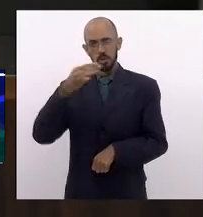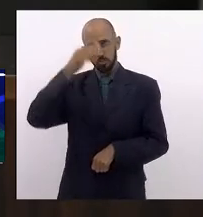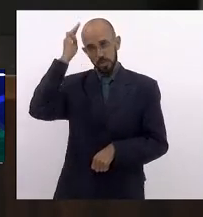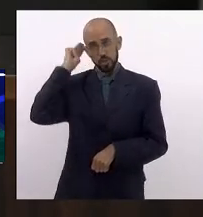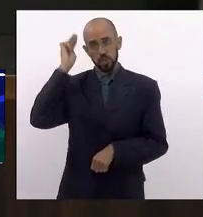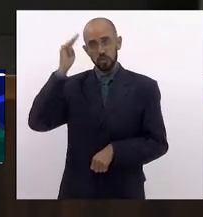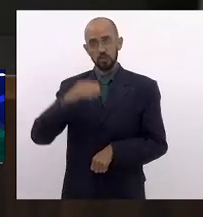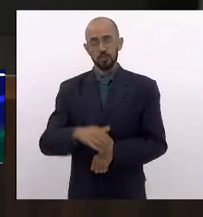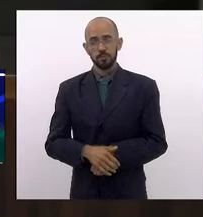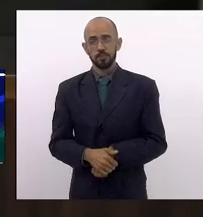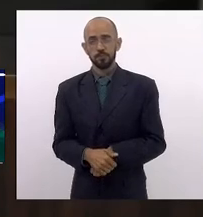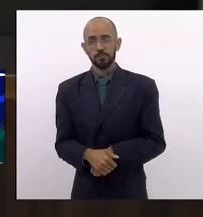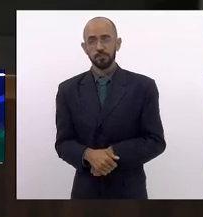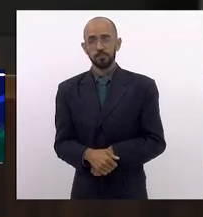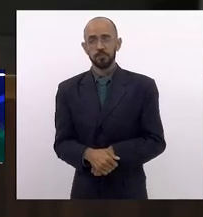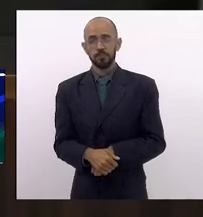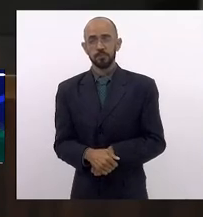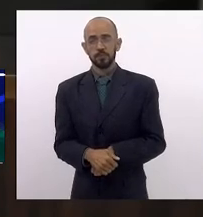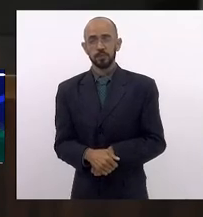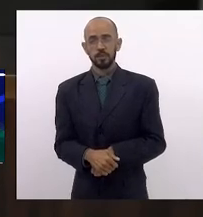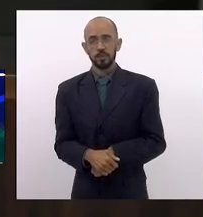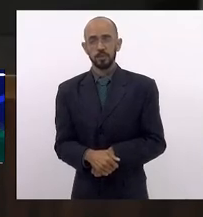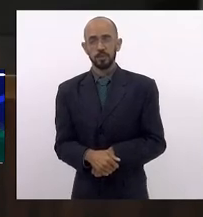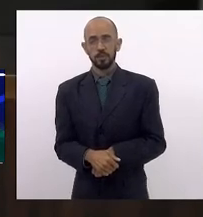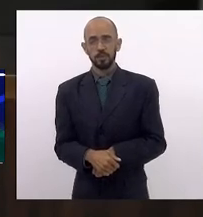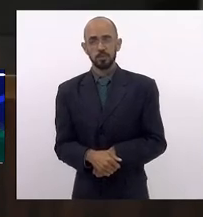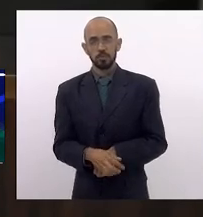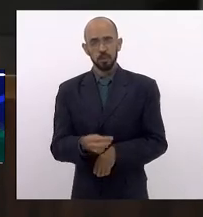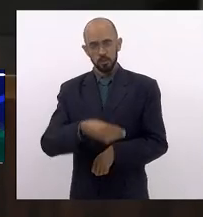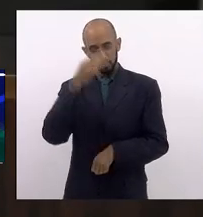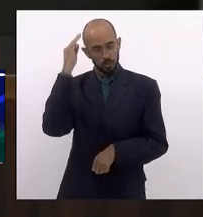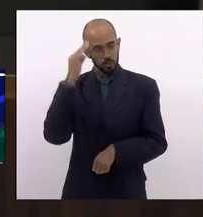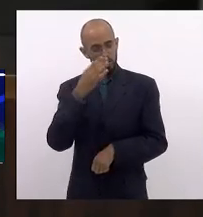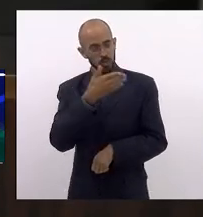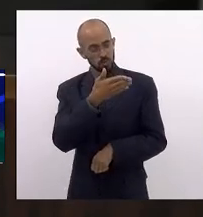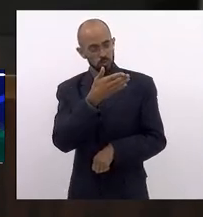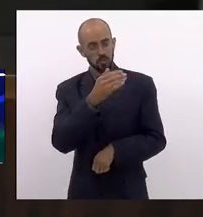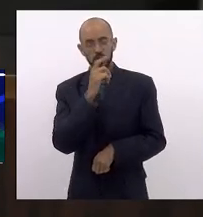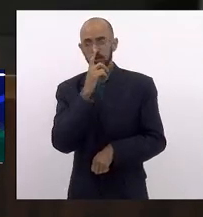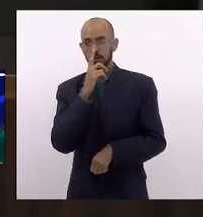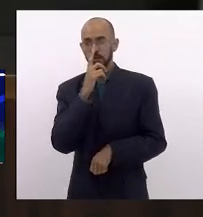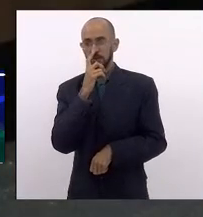Pacheco o estado Márcio Pacheco